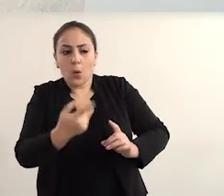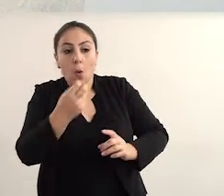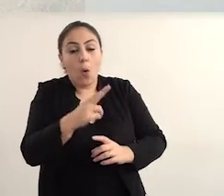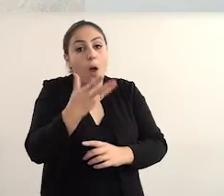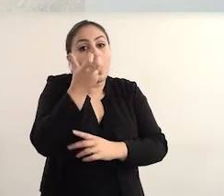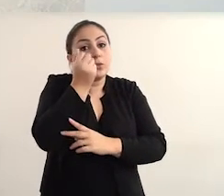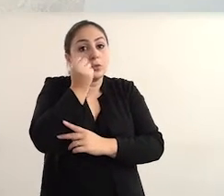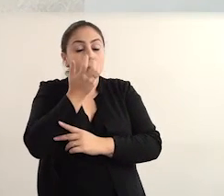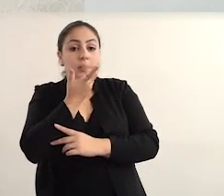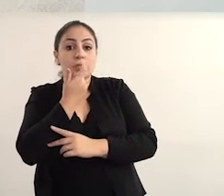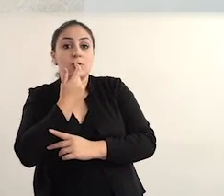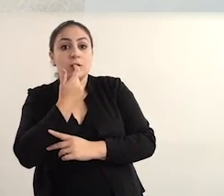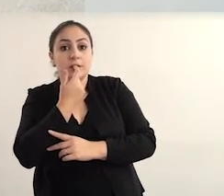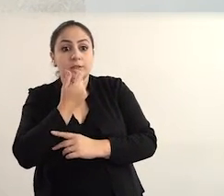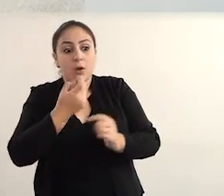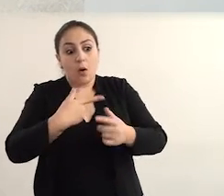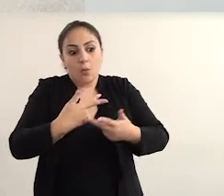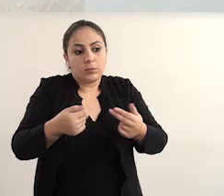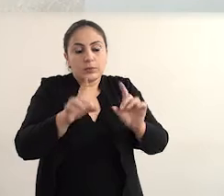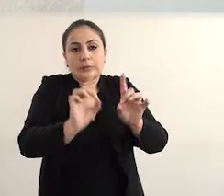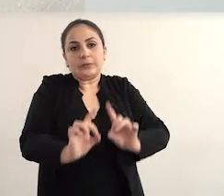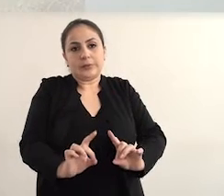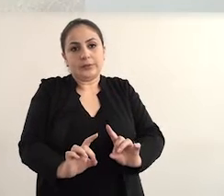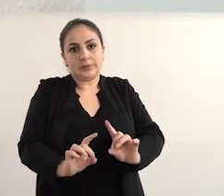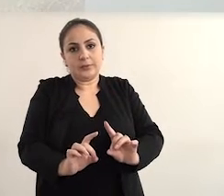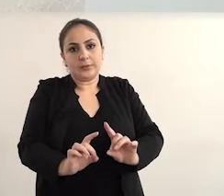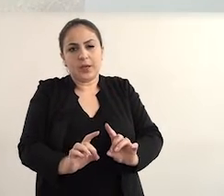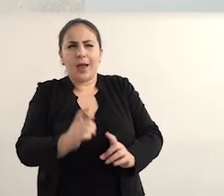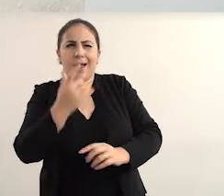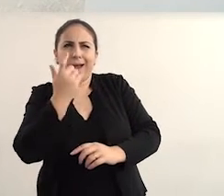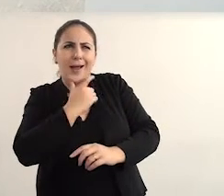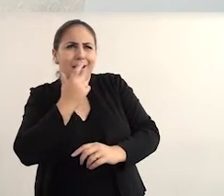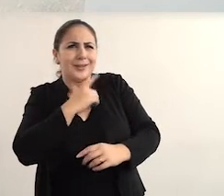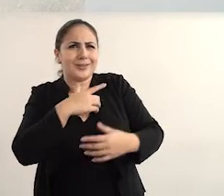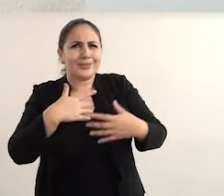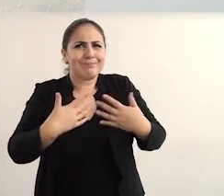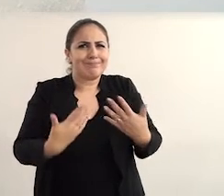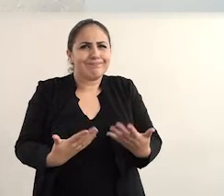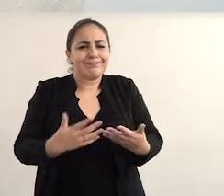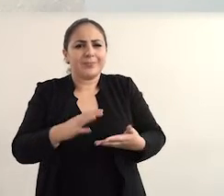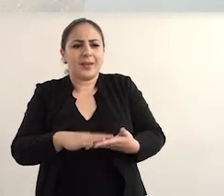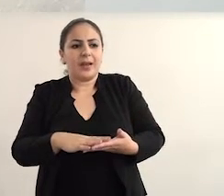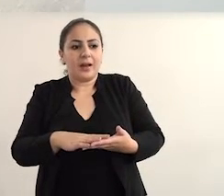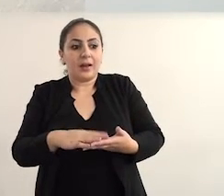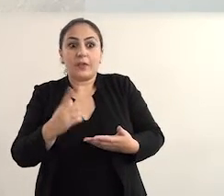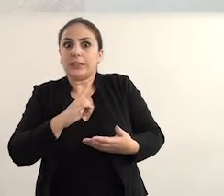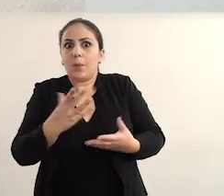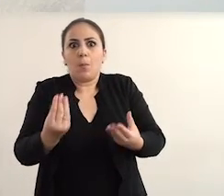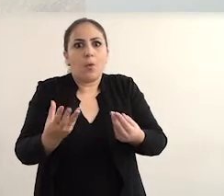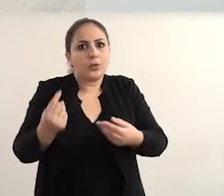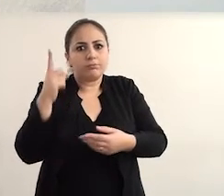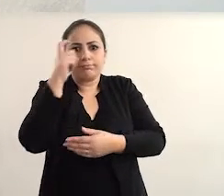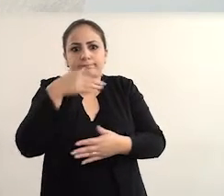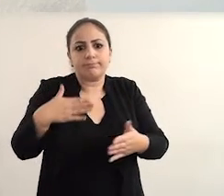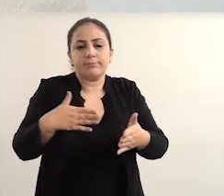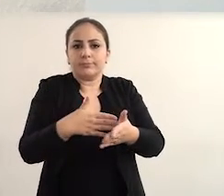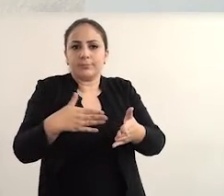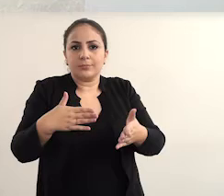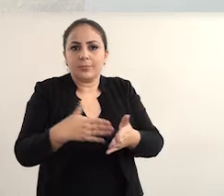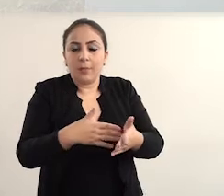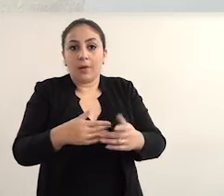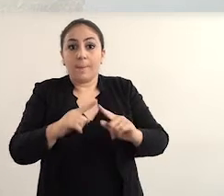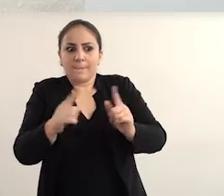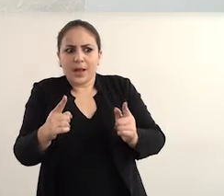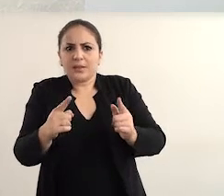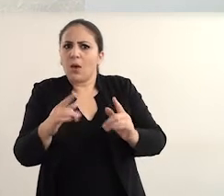adotam uma criança com alguma deficiência, acham que vão ter muitas dificuldades, mas é um convívio